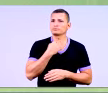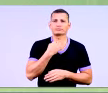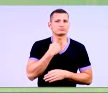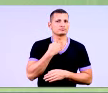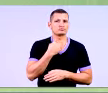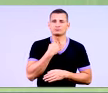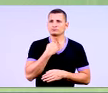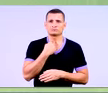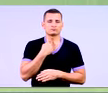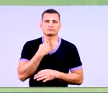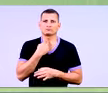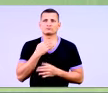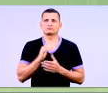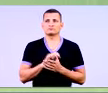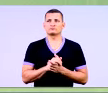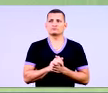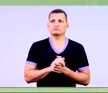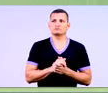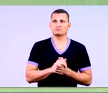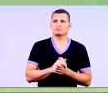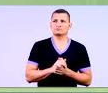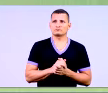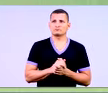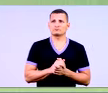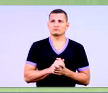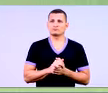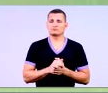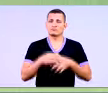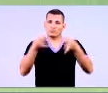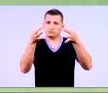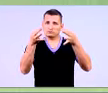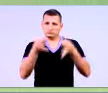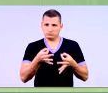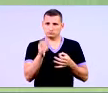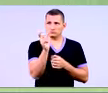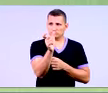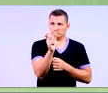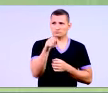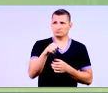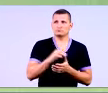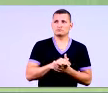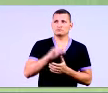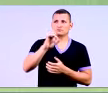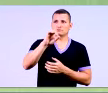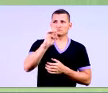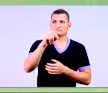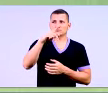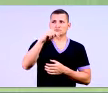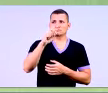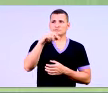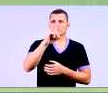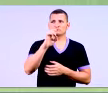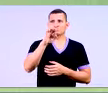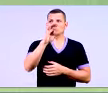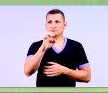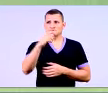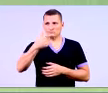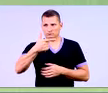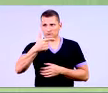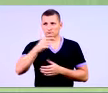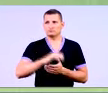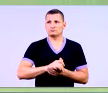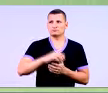portanto se ele ia a adequada independente 2 segundo dependente